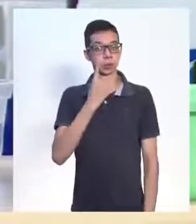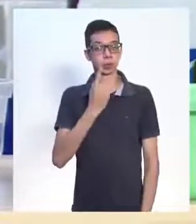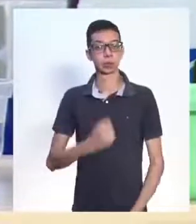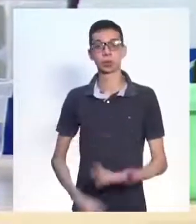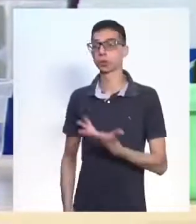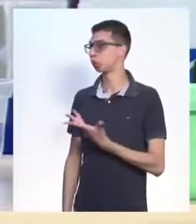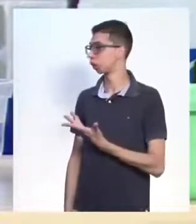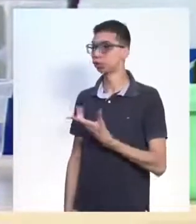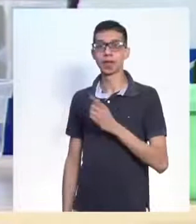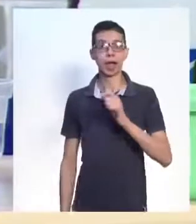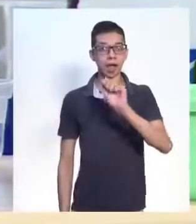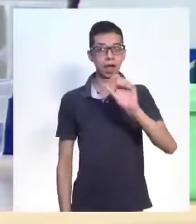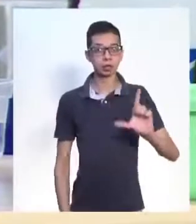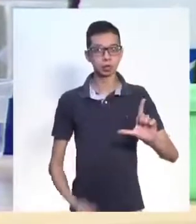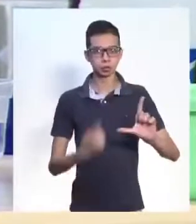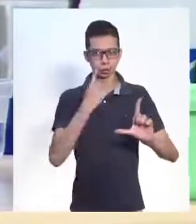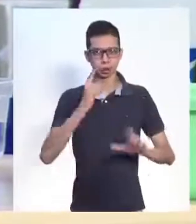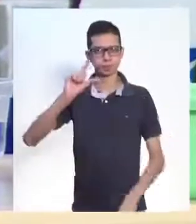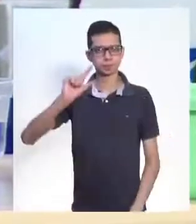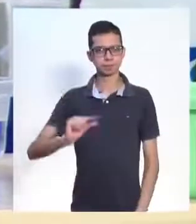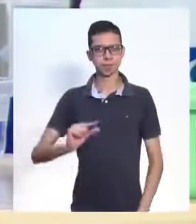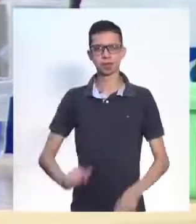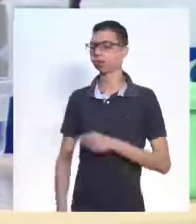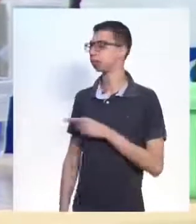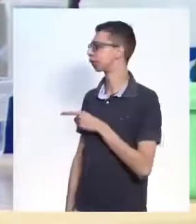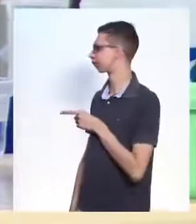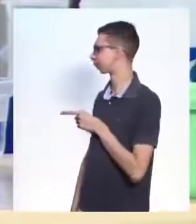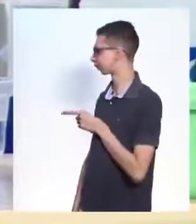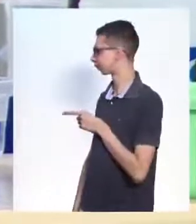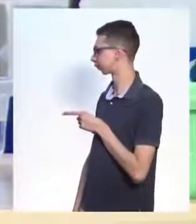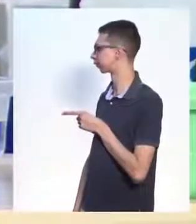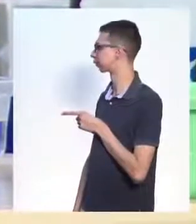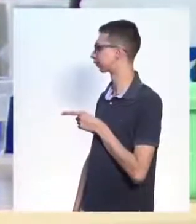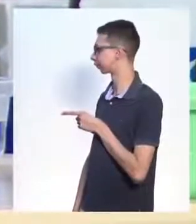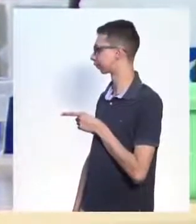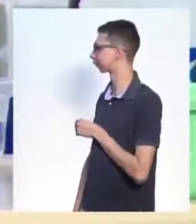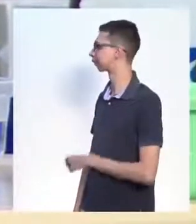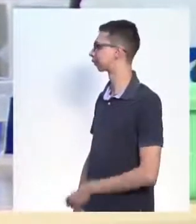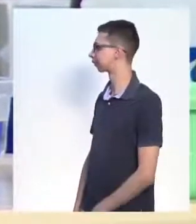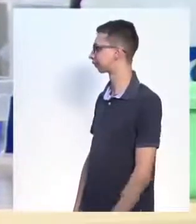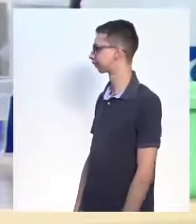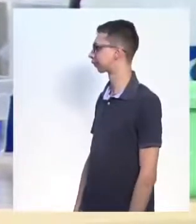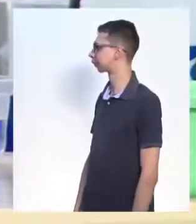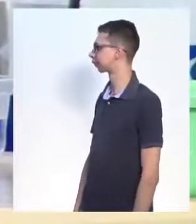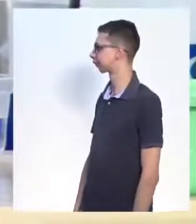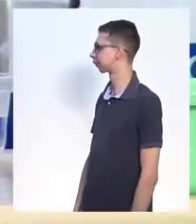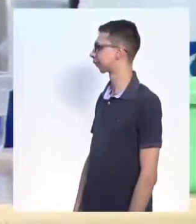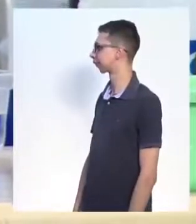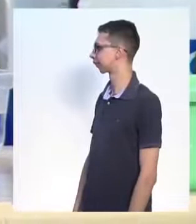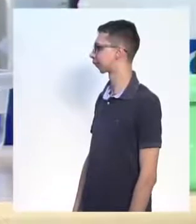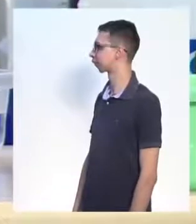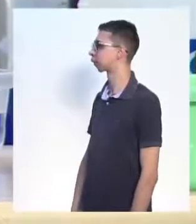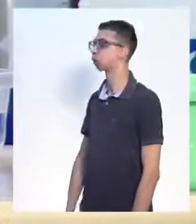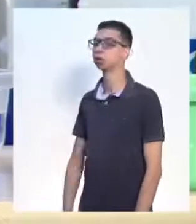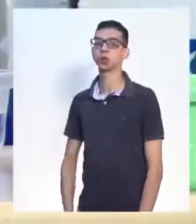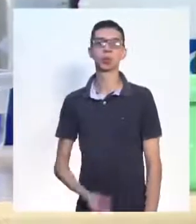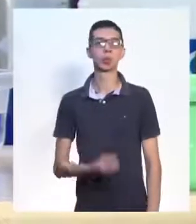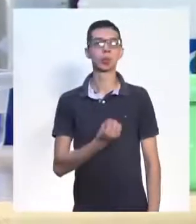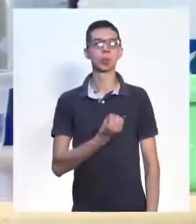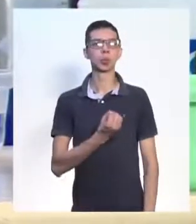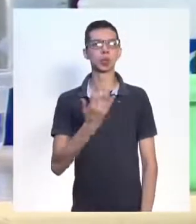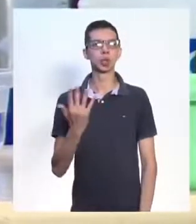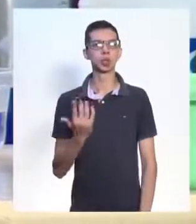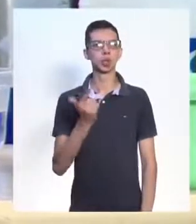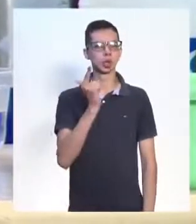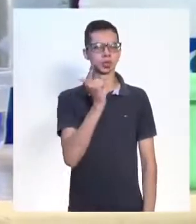até desceu, ó. Sim. Aqui já está até menor. Desceu aqui, ó. Vamos ver qual que é o valor que a gente consegue chegar em